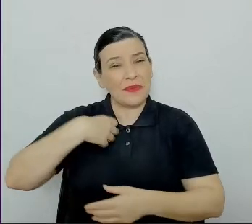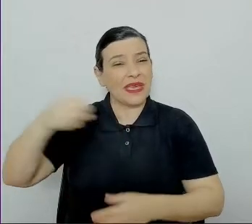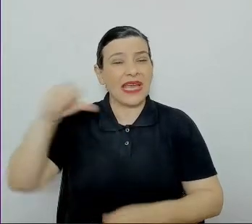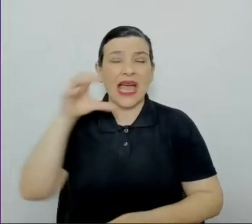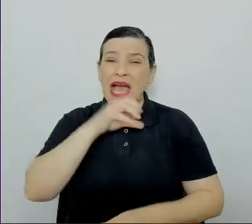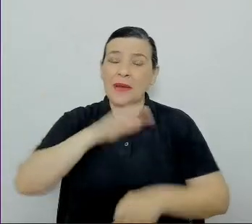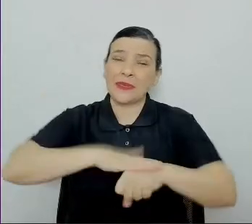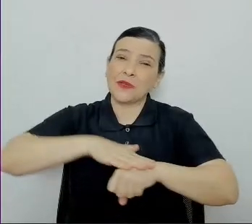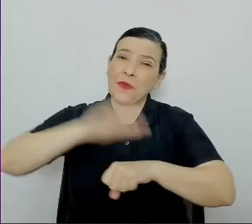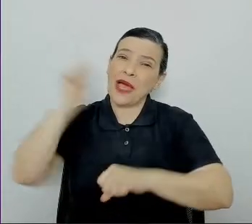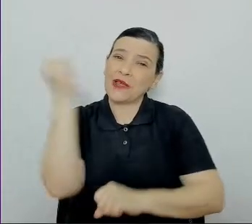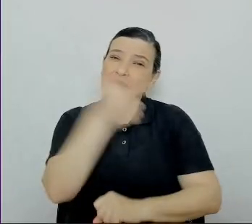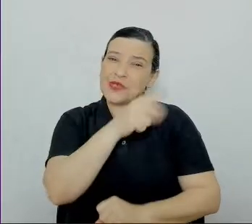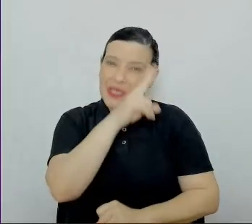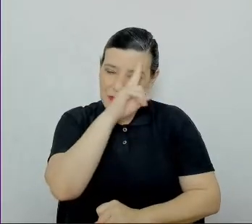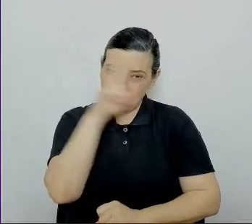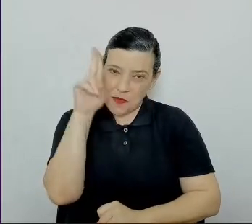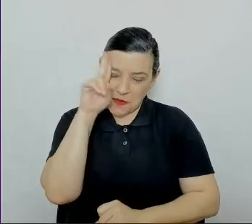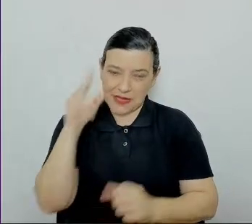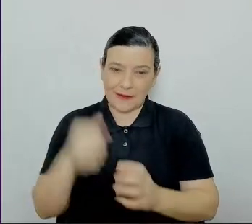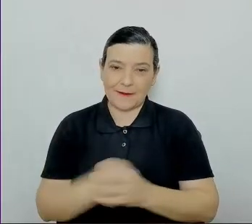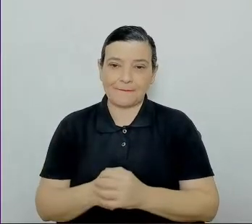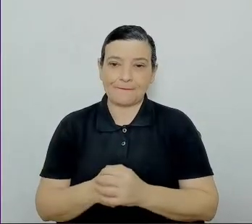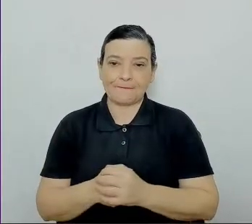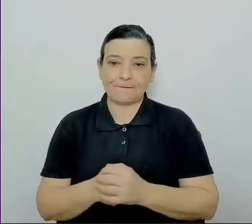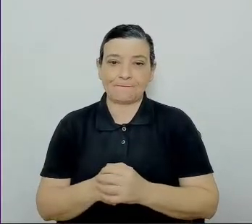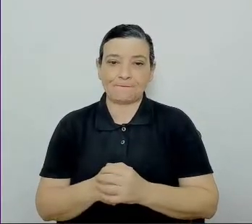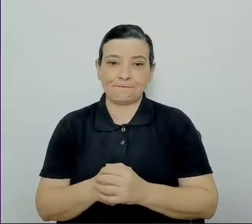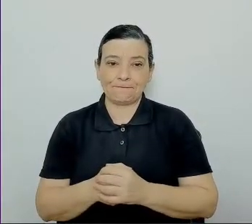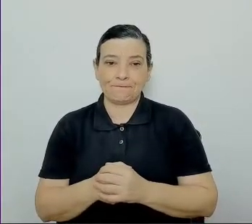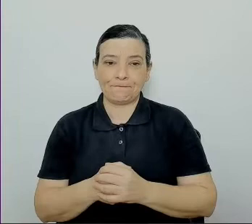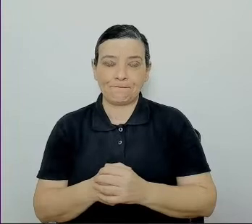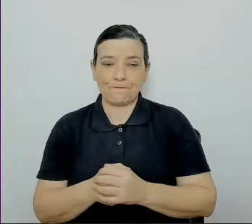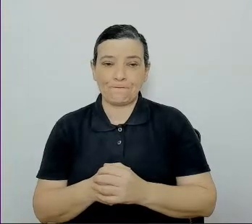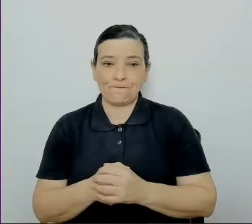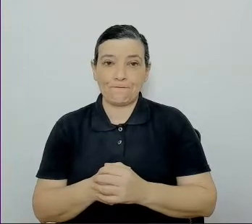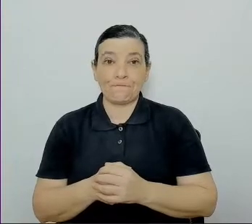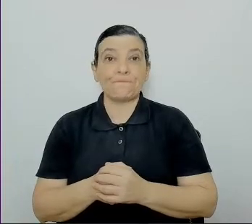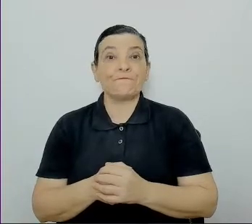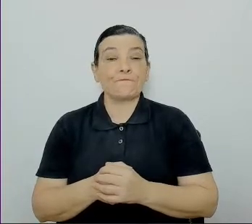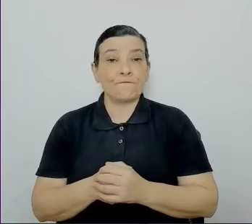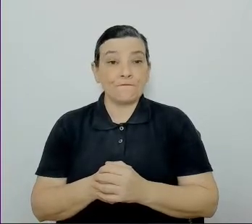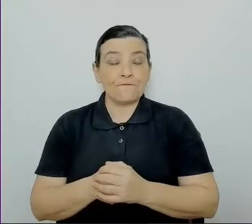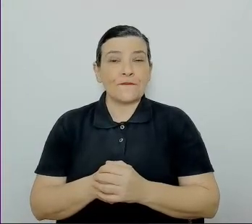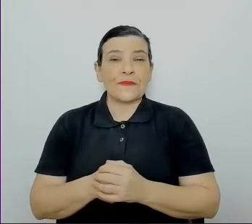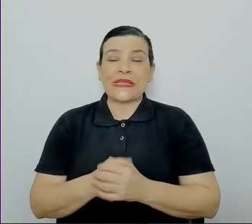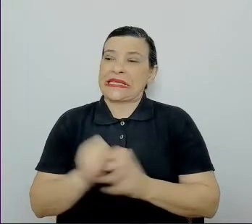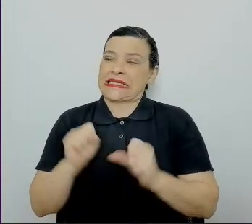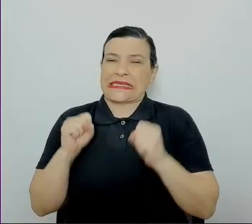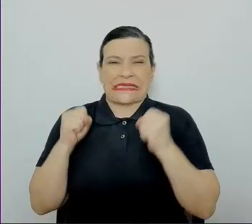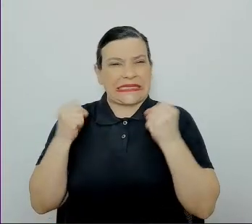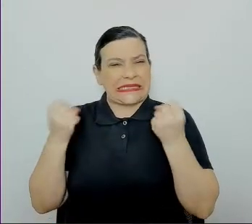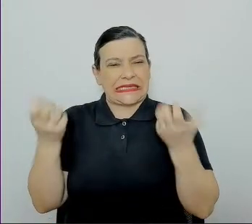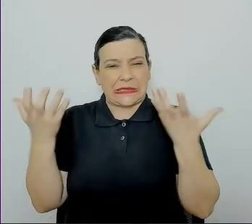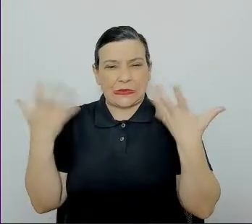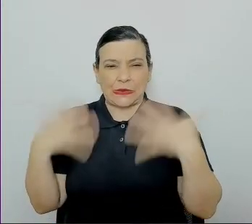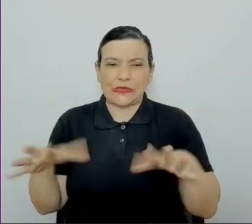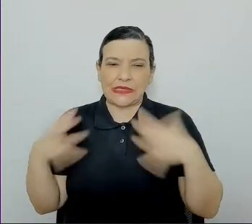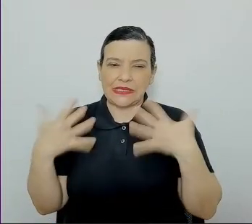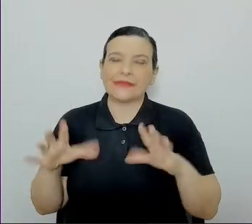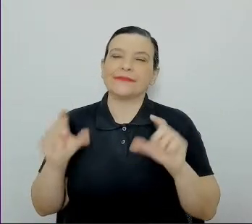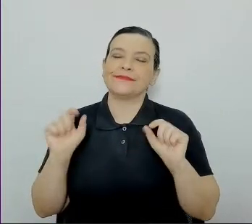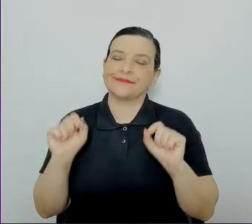hoje, chegava o táxi super rápido. E a gente resistiu, e até que a gente não aguentou mais. Falou, beleza, a gente vai